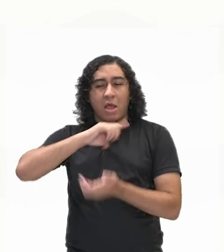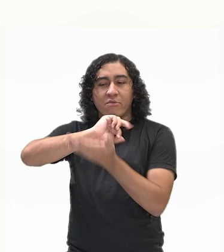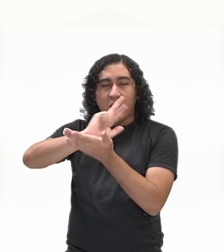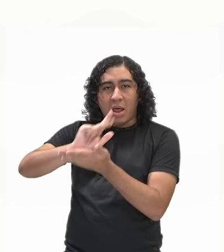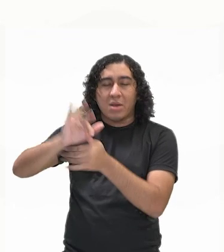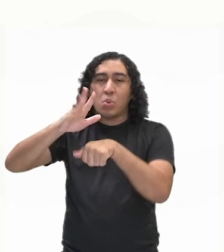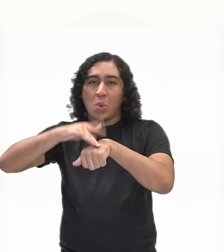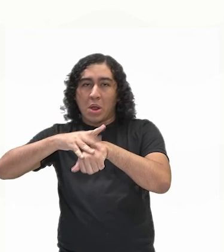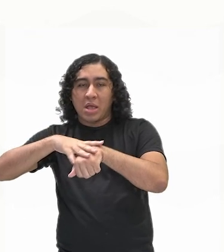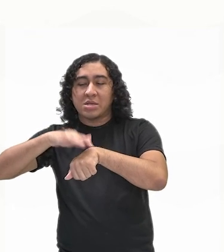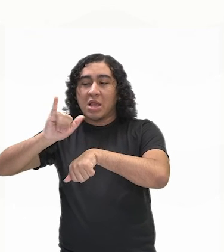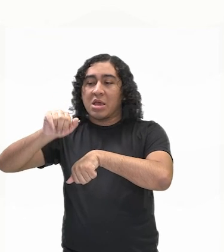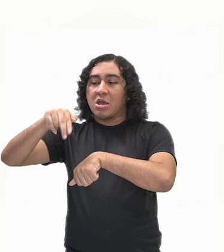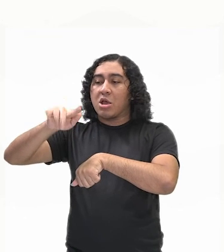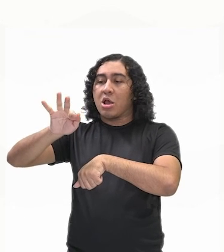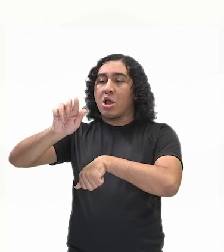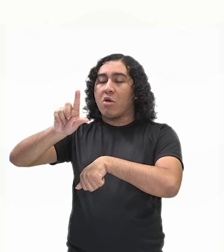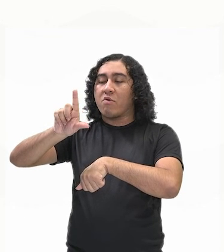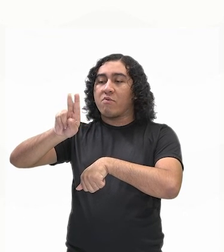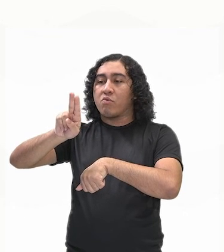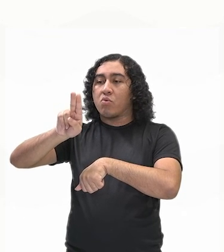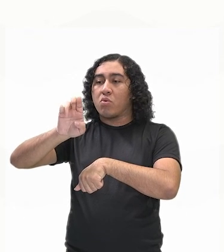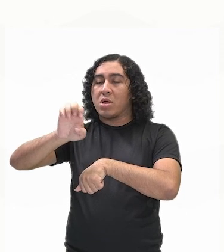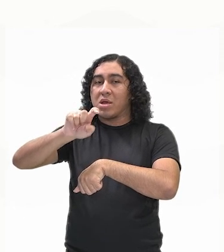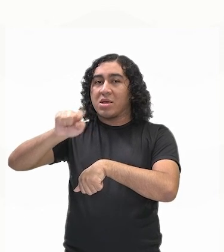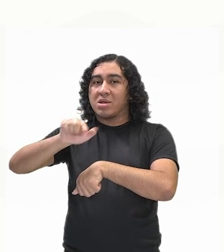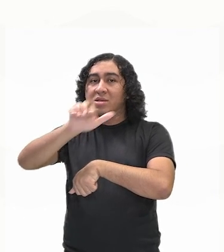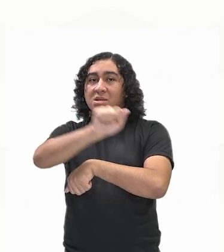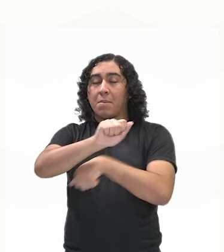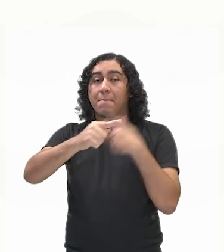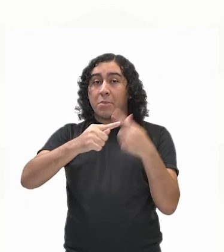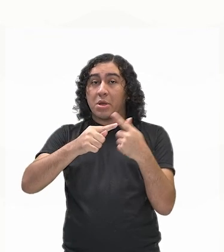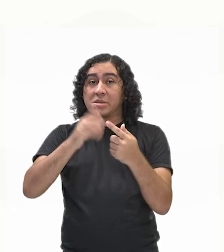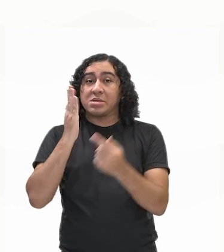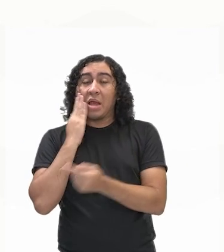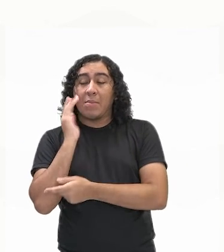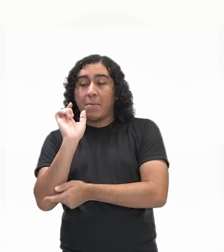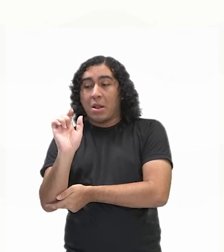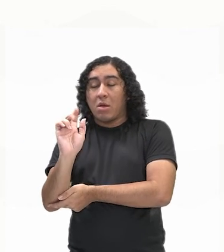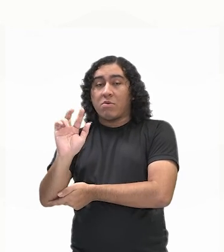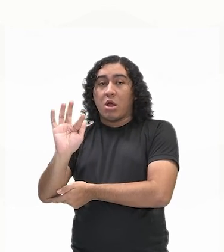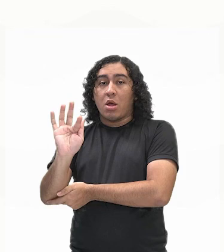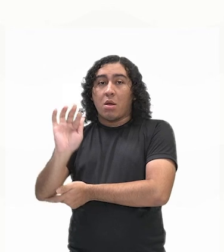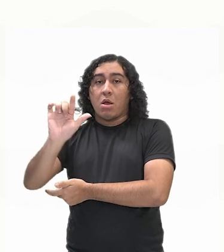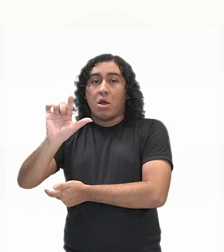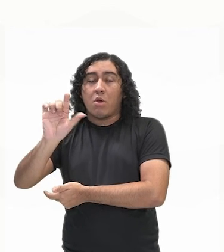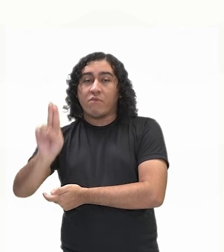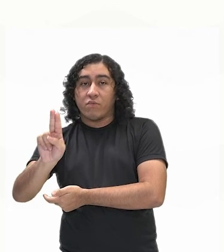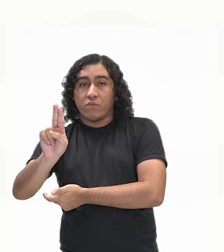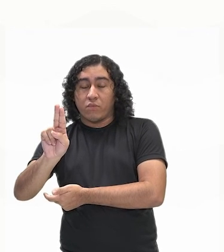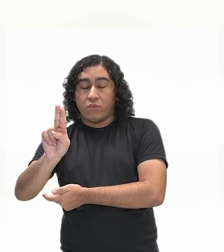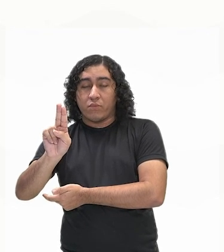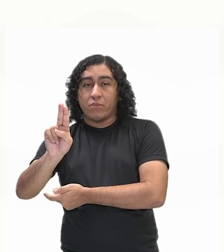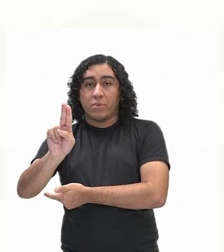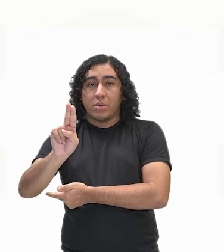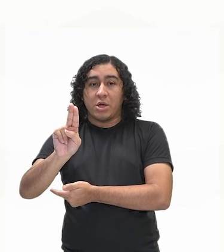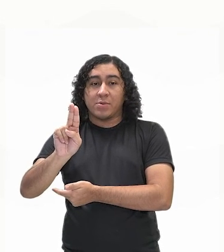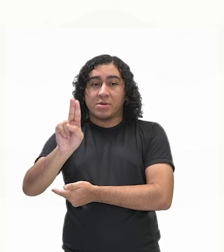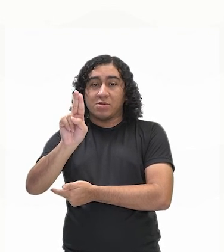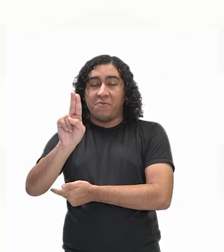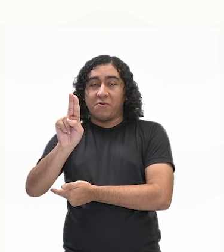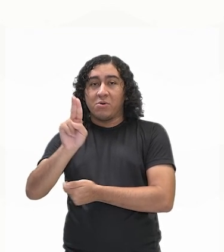tem a influenza, né? Tem uma vacina, inclusive, né? Porque onde se descobriu essa palavrinha, né? Tem